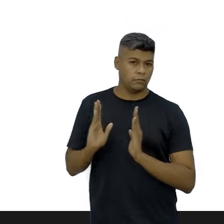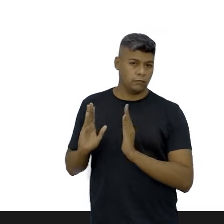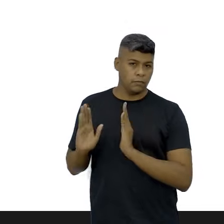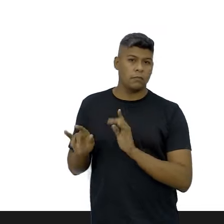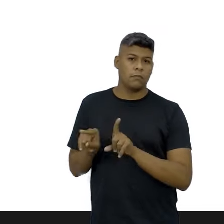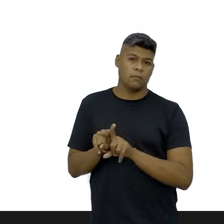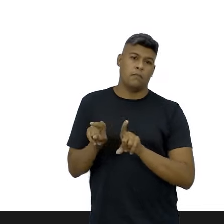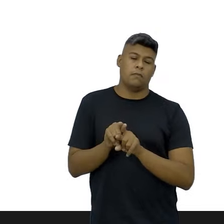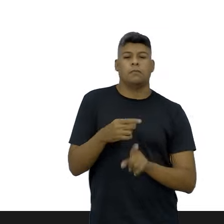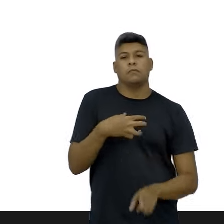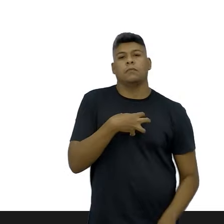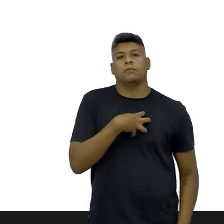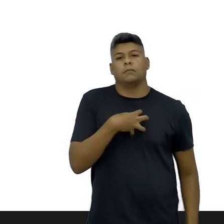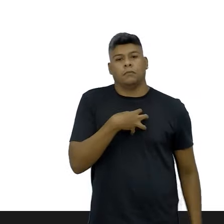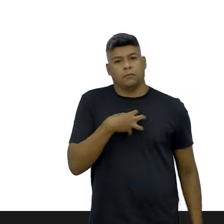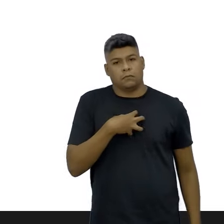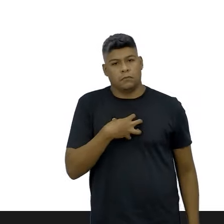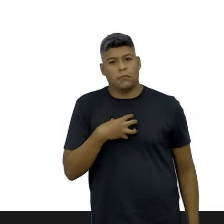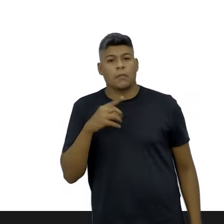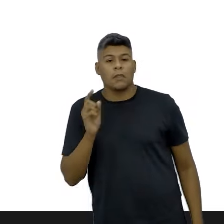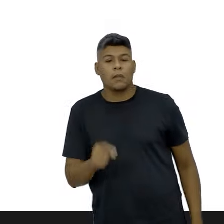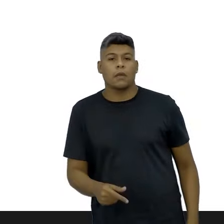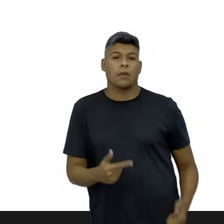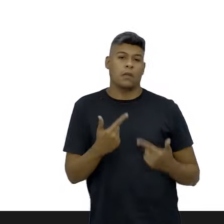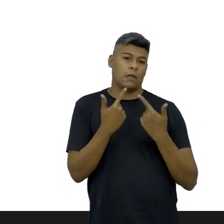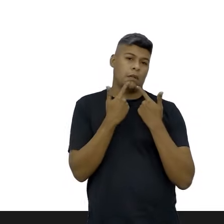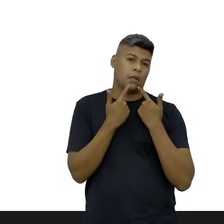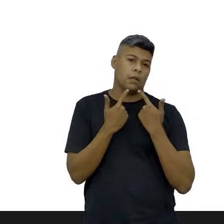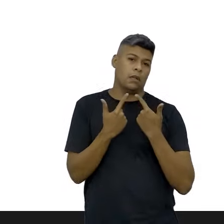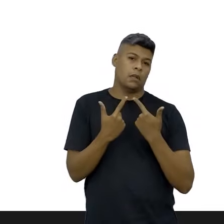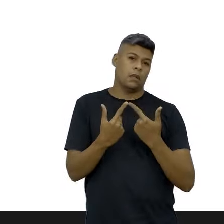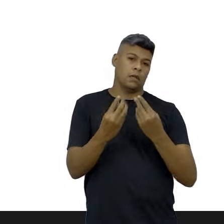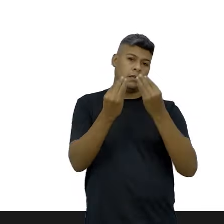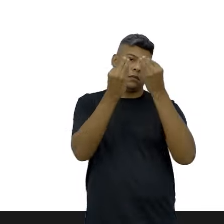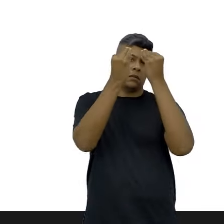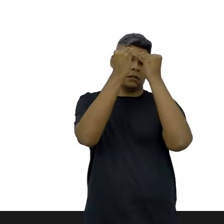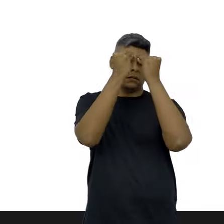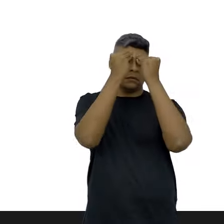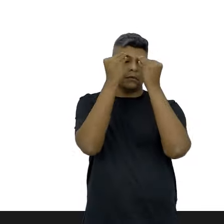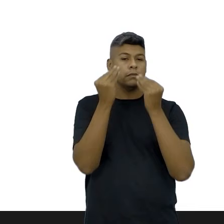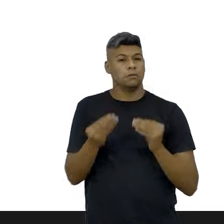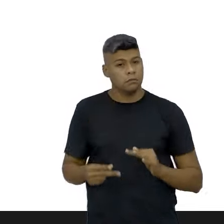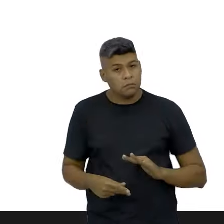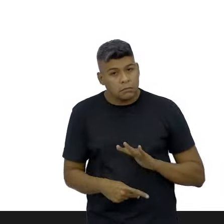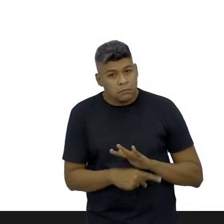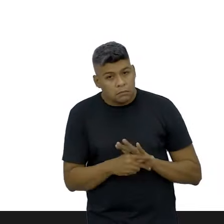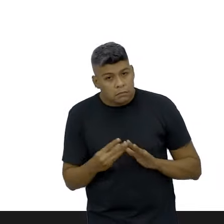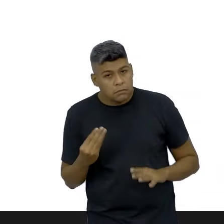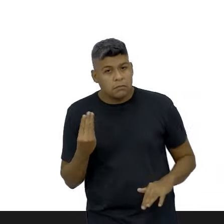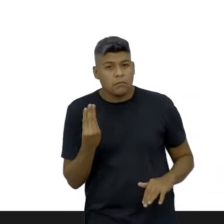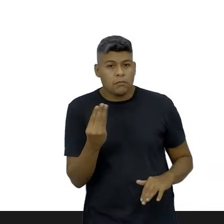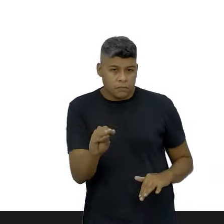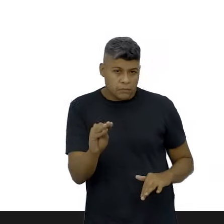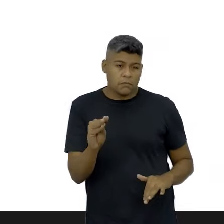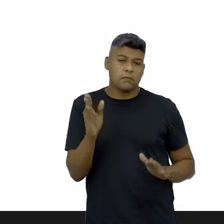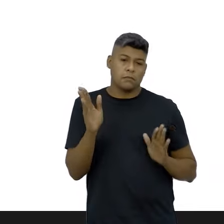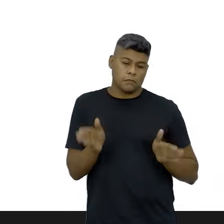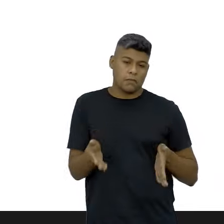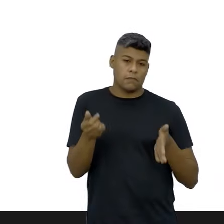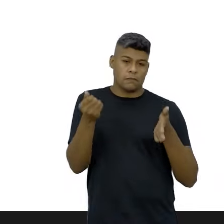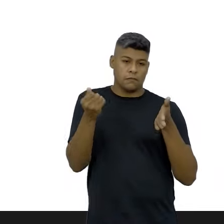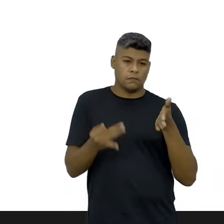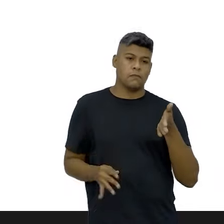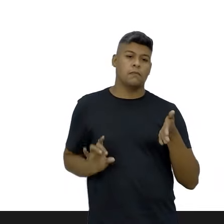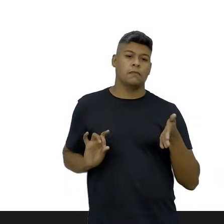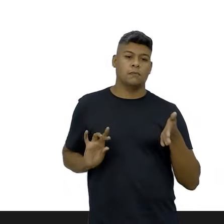o seu estilo, ou seja, os recursos linguísticos e semióticos que devem ser empregados conforme cada